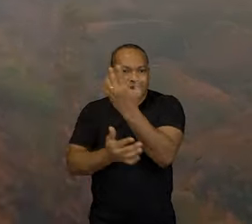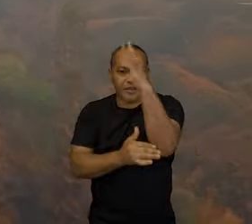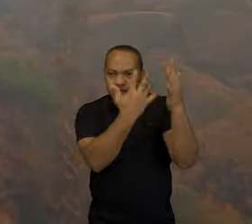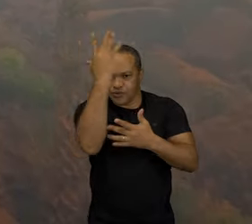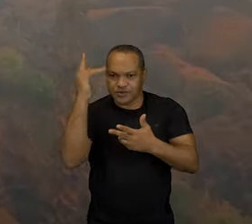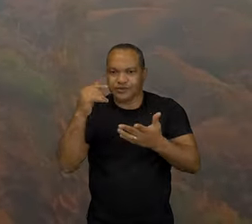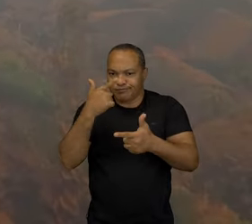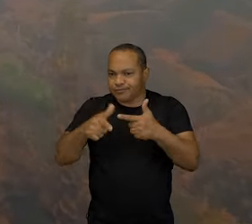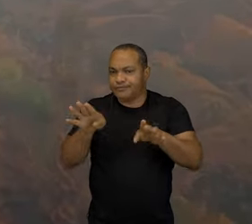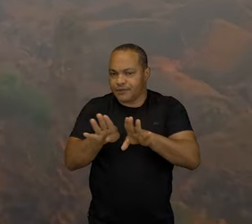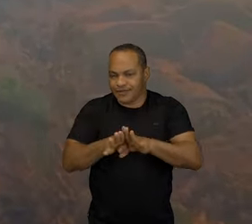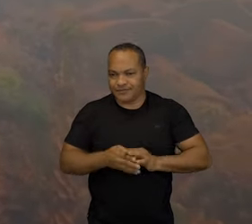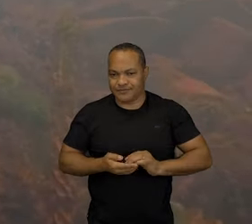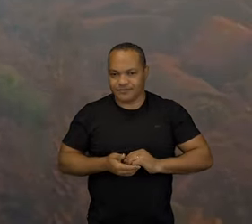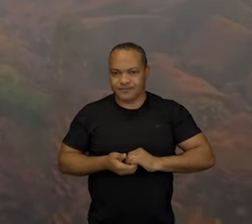causado nesses ambientes.